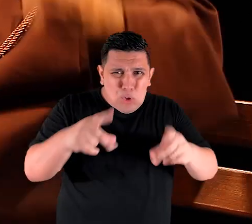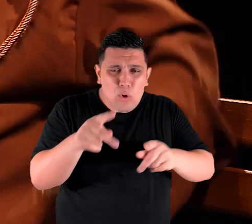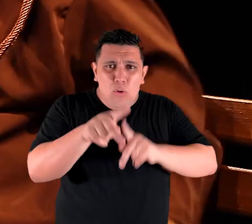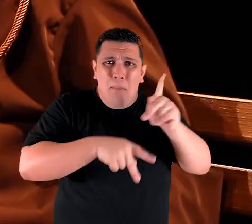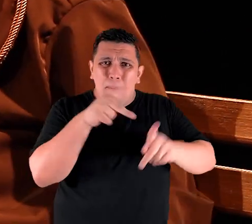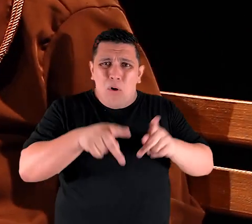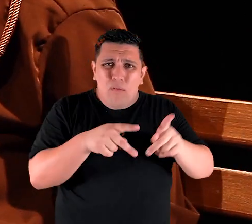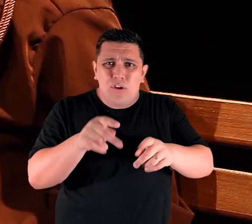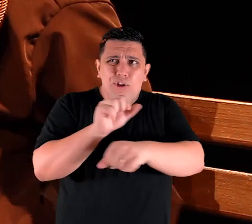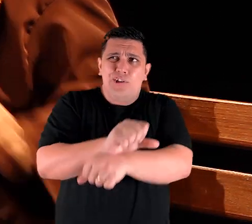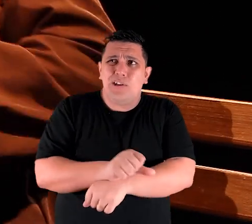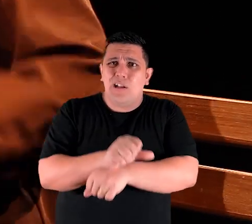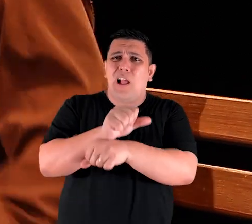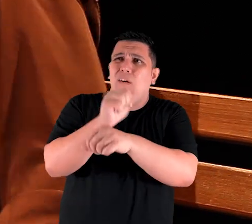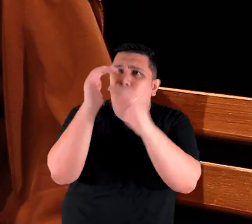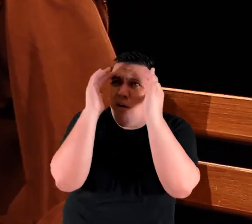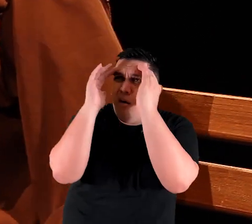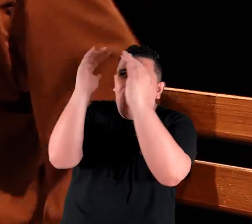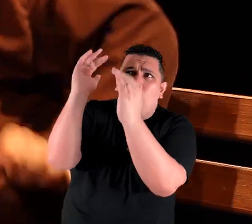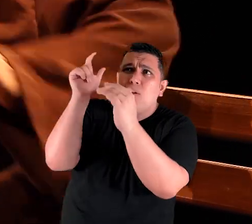soberano.